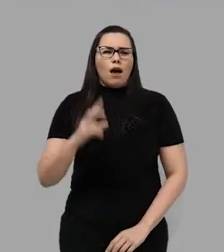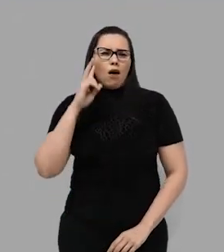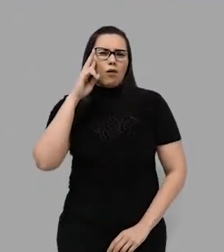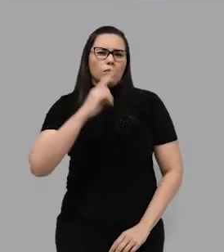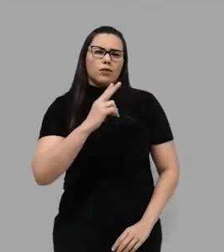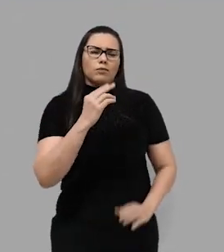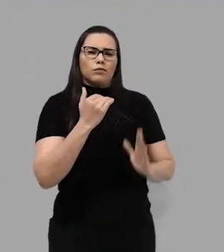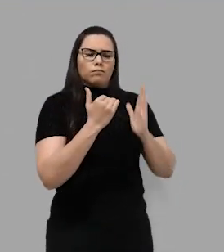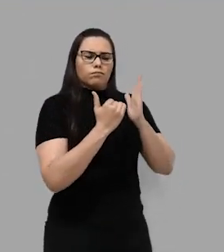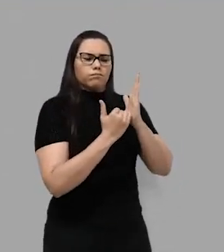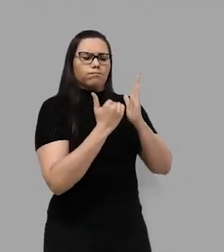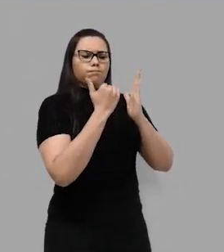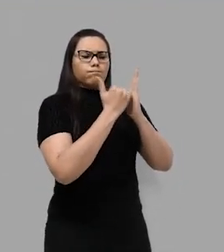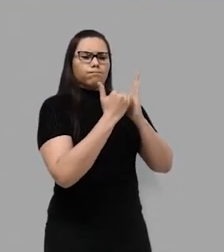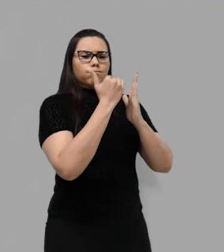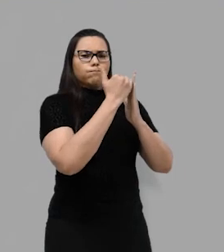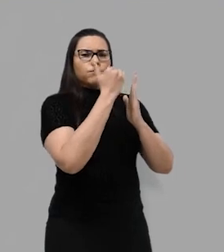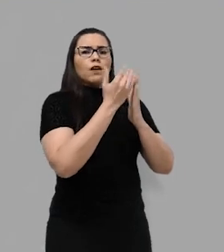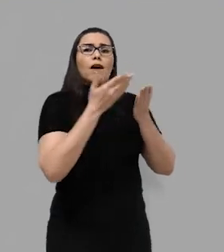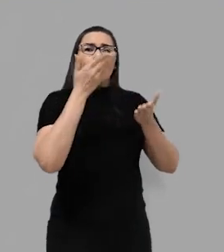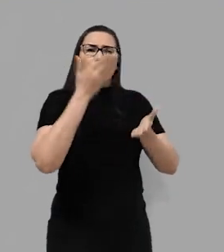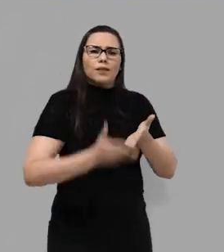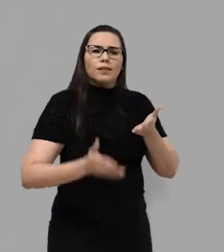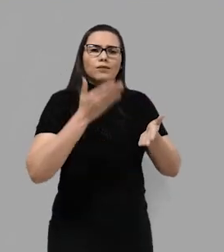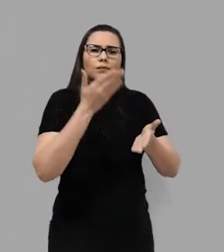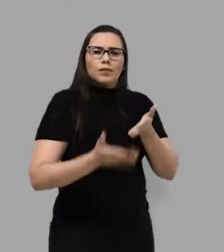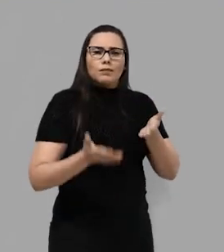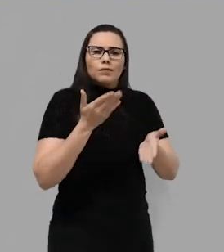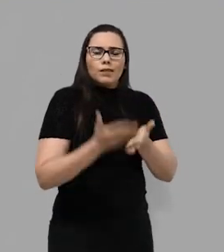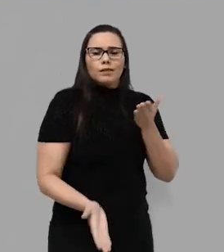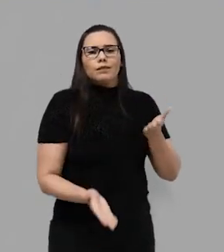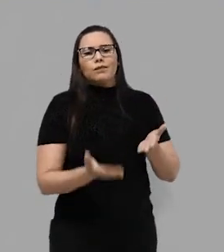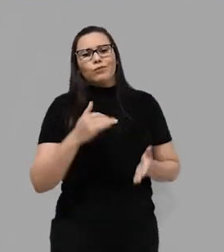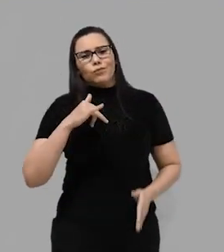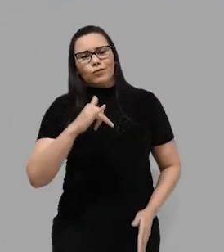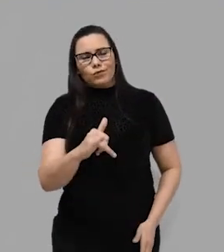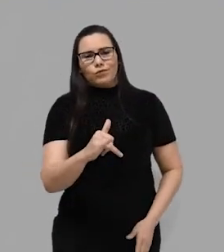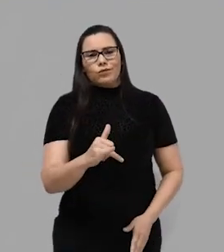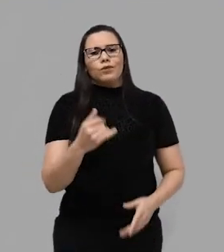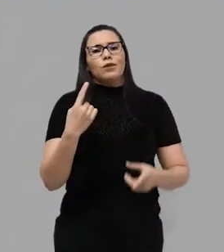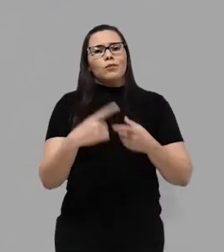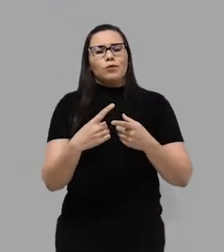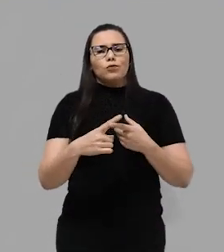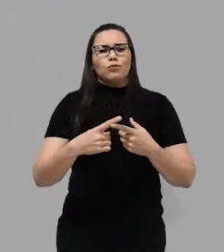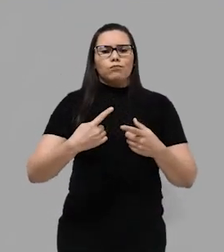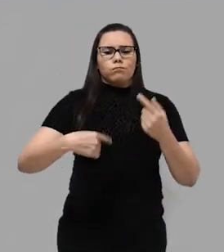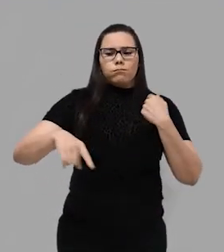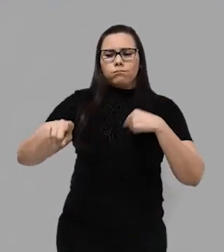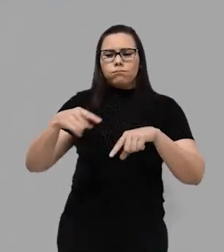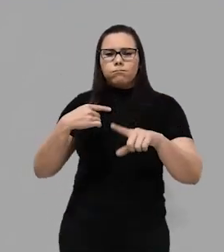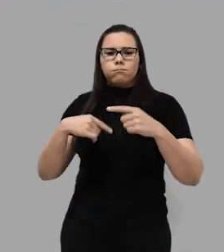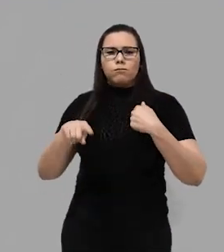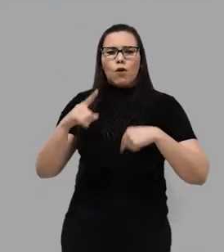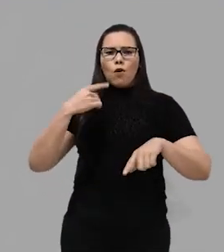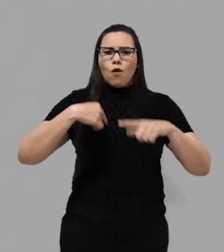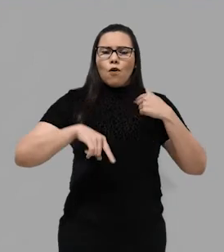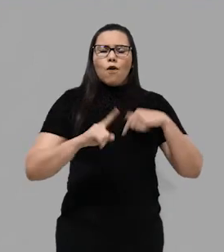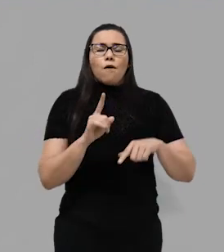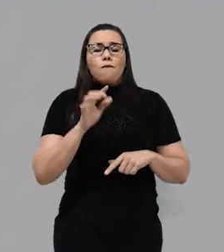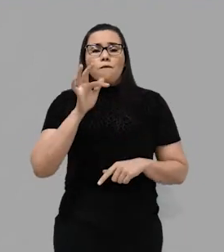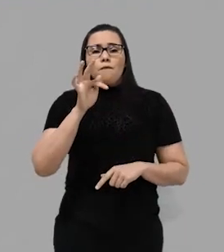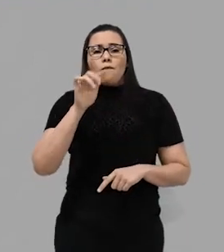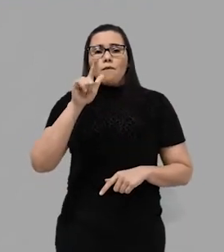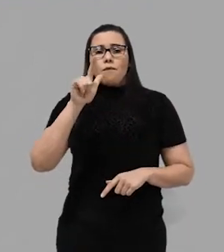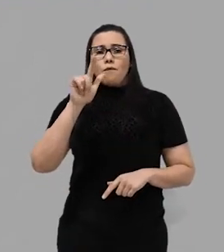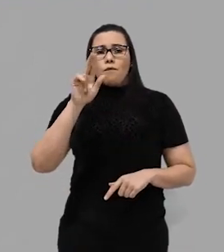nível trófico para o outro e parte dessa energia ela vai se perdendo. Por isso que o fluxo de energia nos seres vivos ele vai